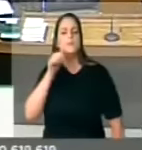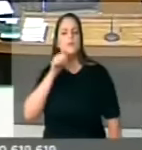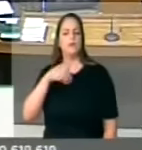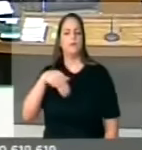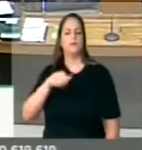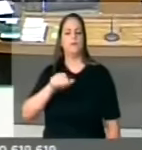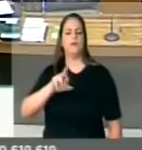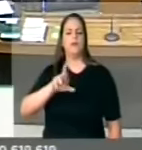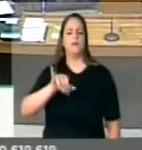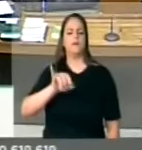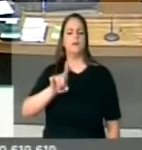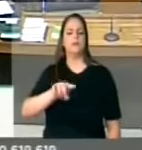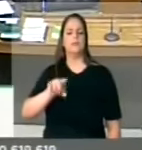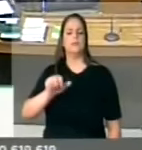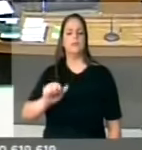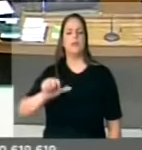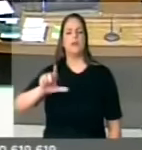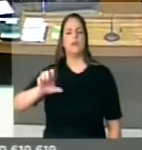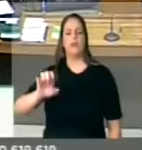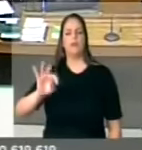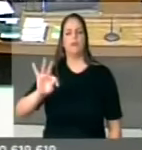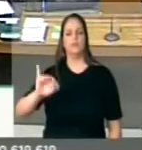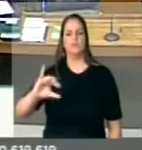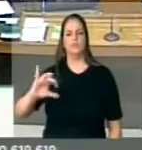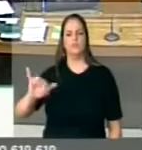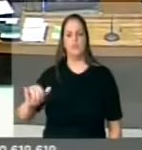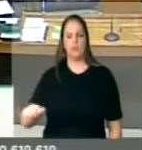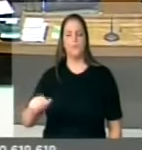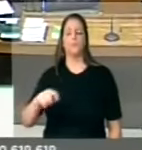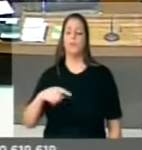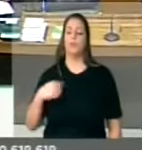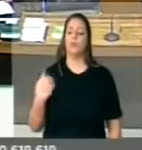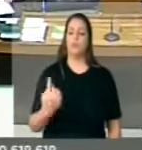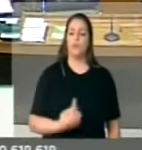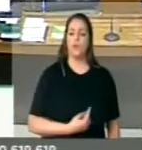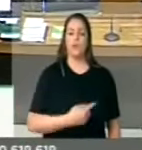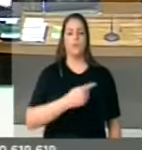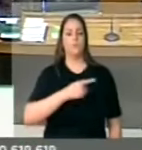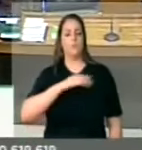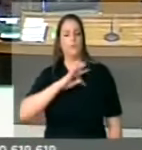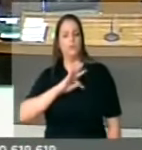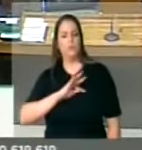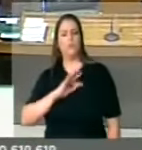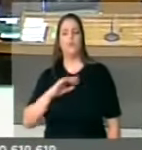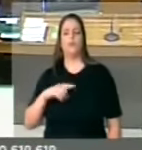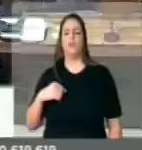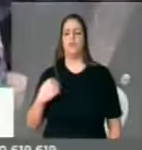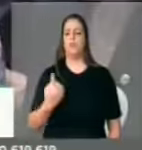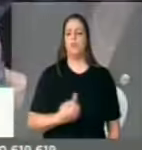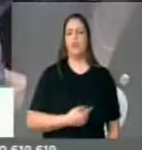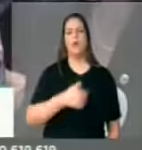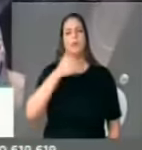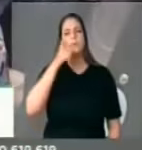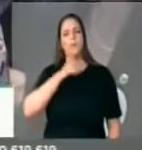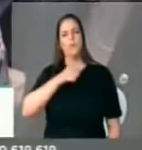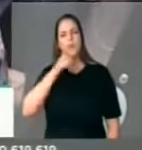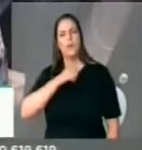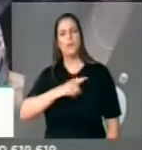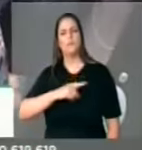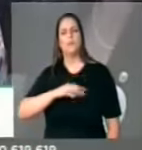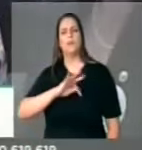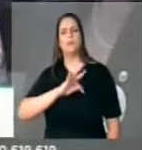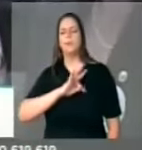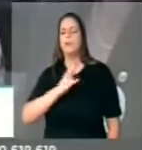Partido dos Trabalhadores, e nós, mulheres da bancada do Partido dos Trabalhadores, com muito